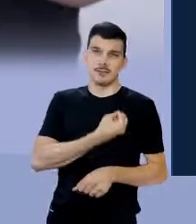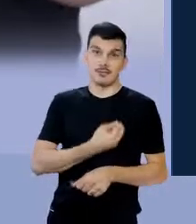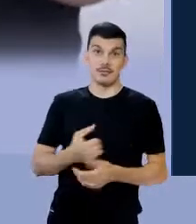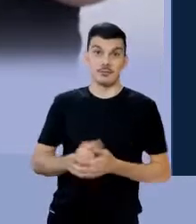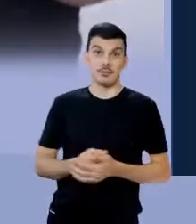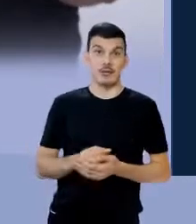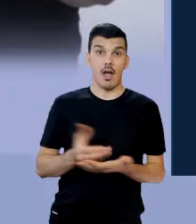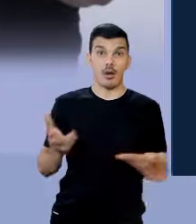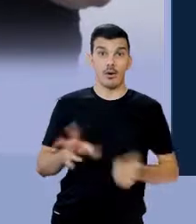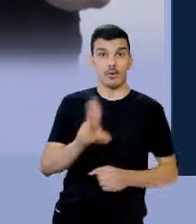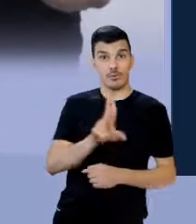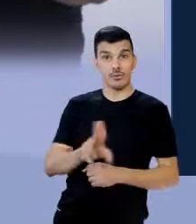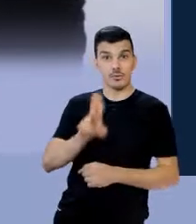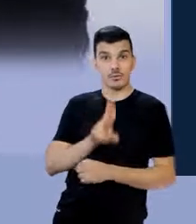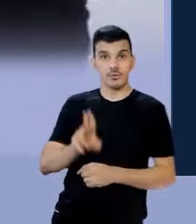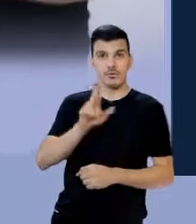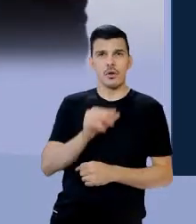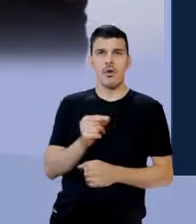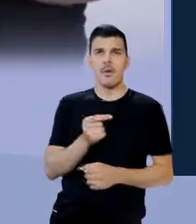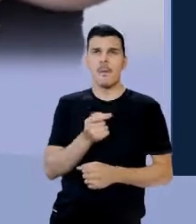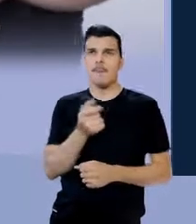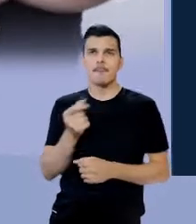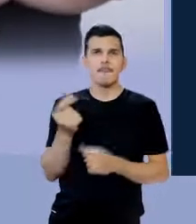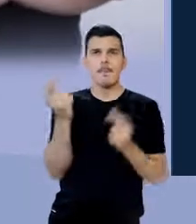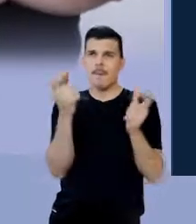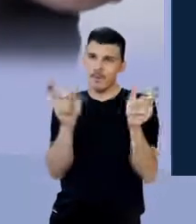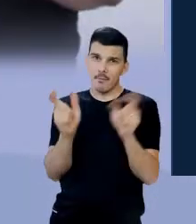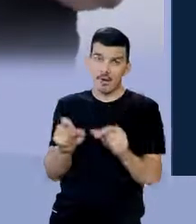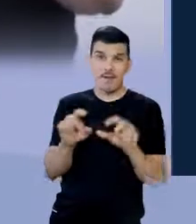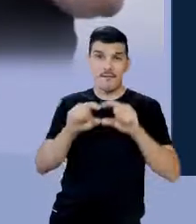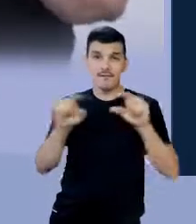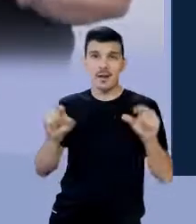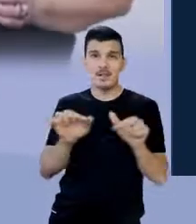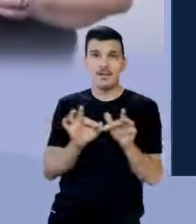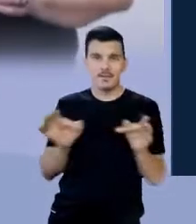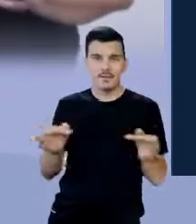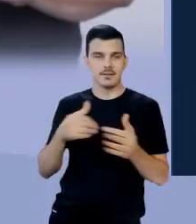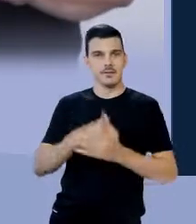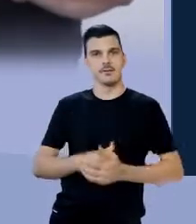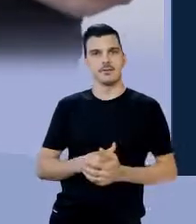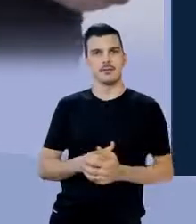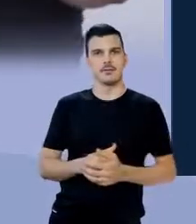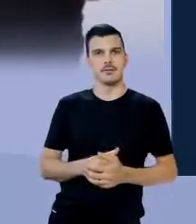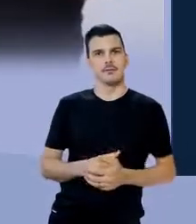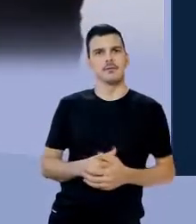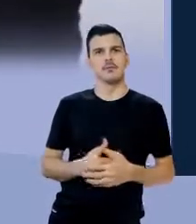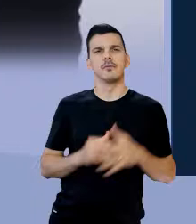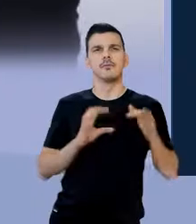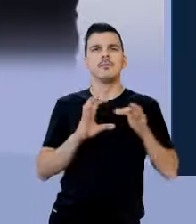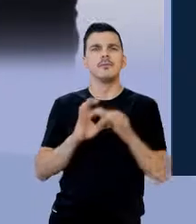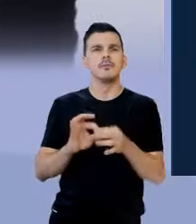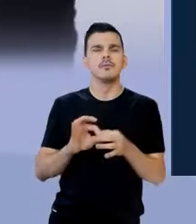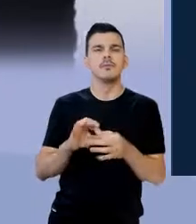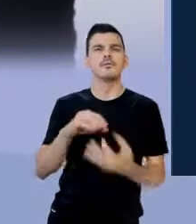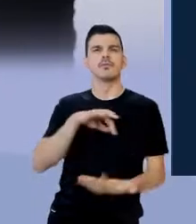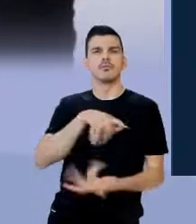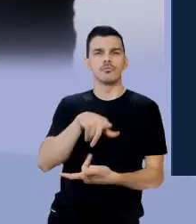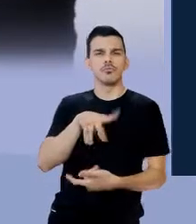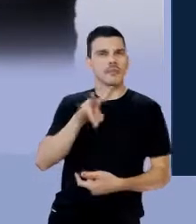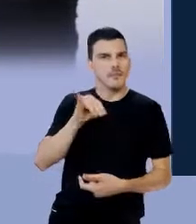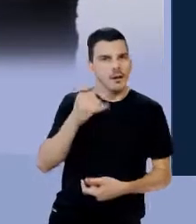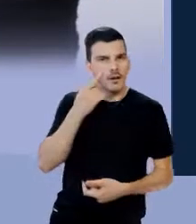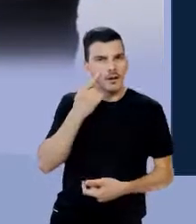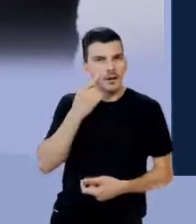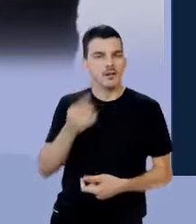viveu. Ele vai usar poucos adjetivos, frases curtas. Que nome